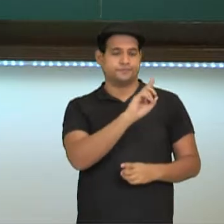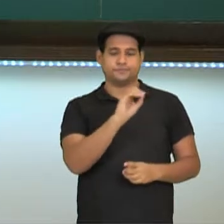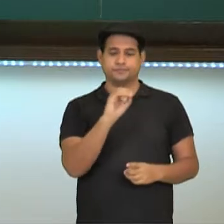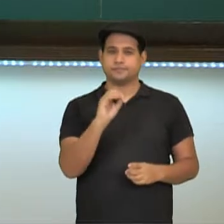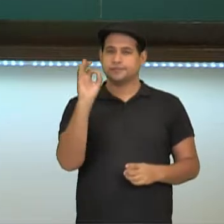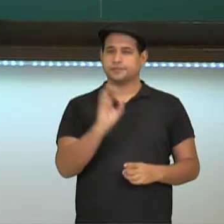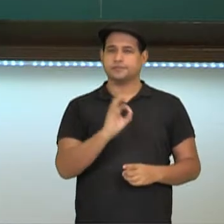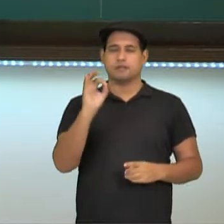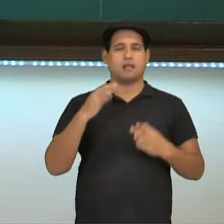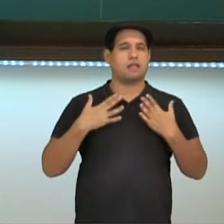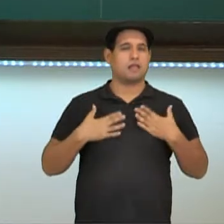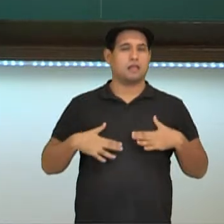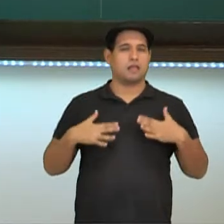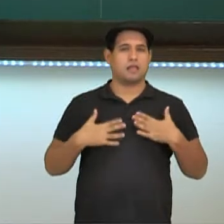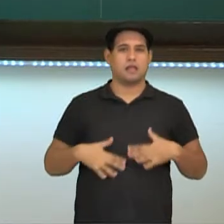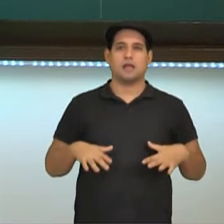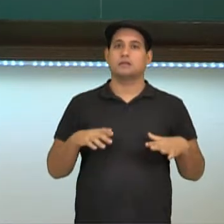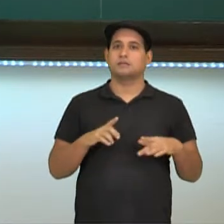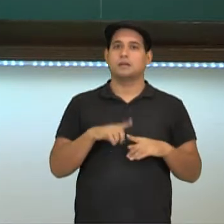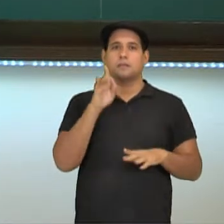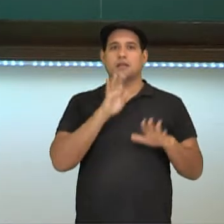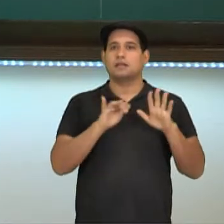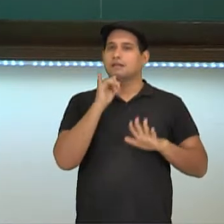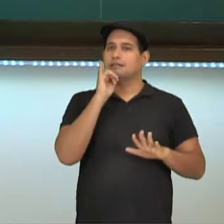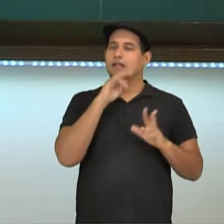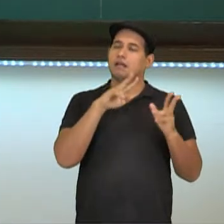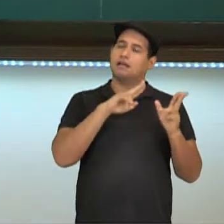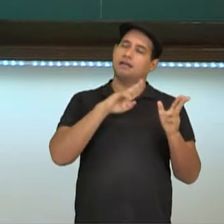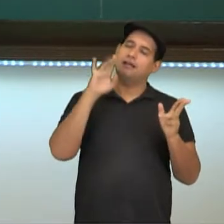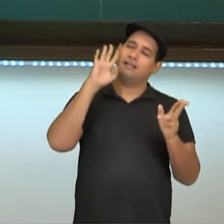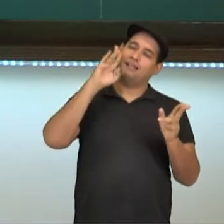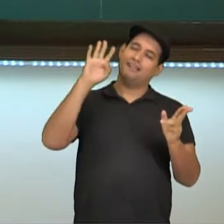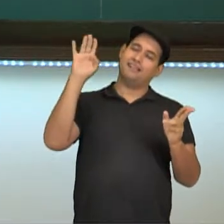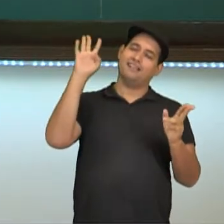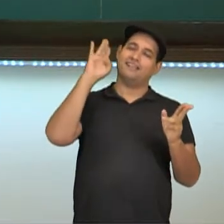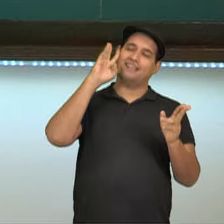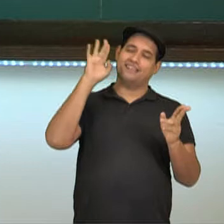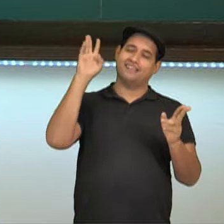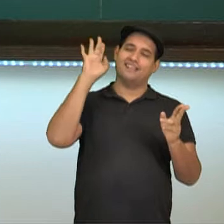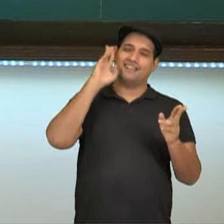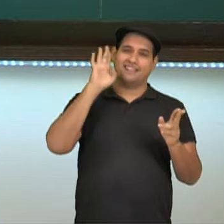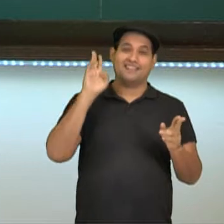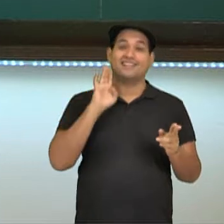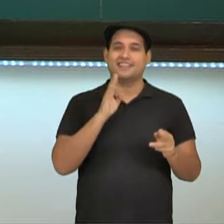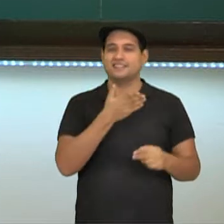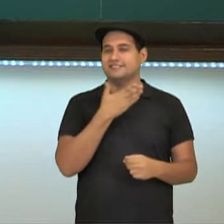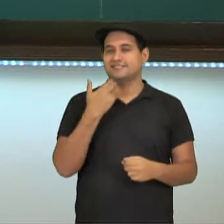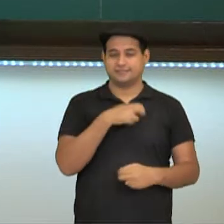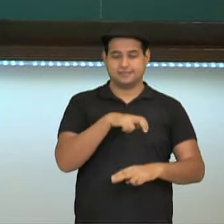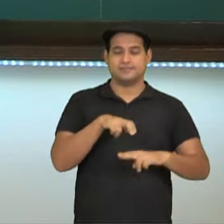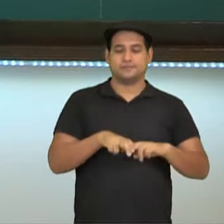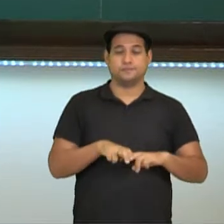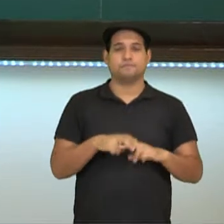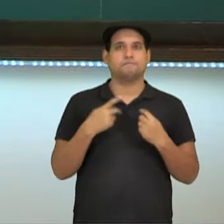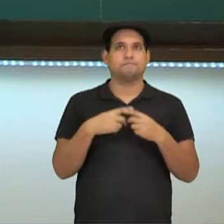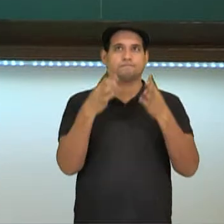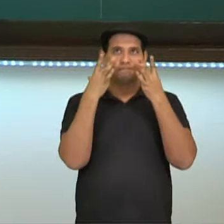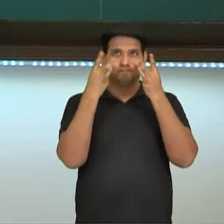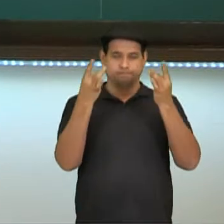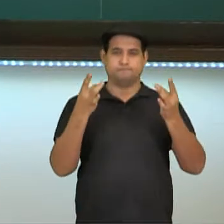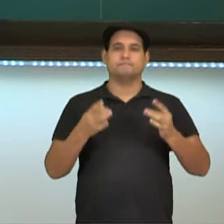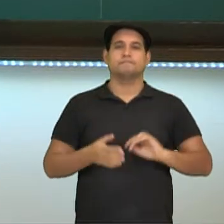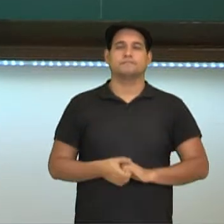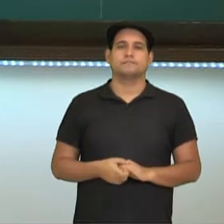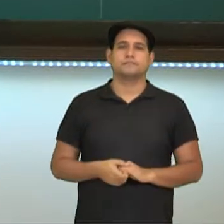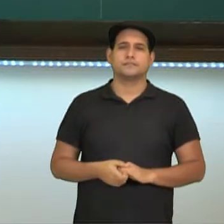100% relaxado, correndo o risco ali de você dormir durante o processo, ele mantém essa questão de alerta do